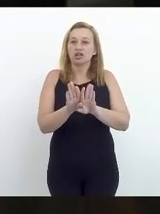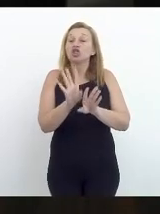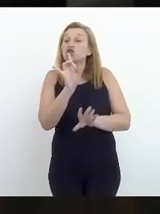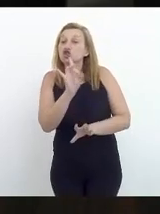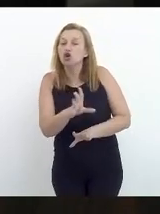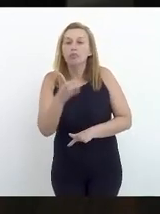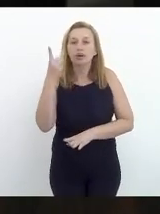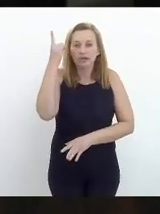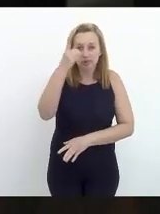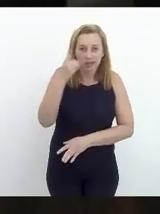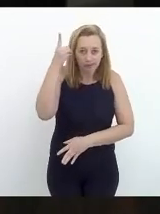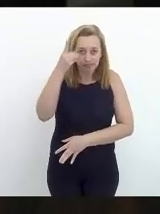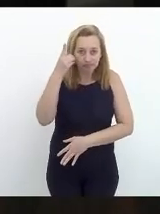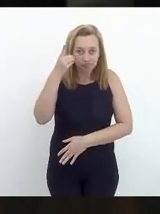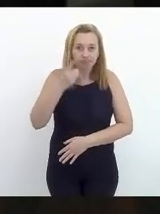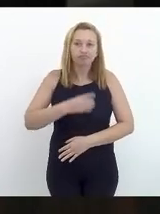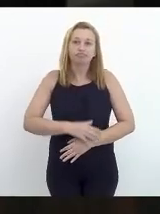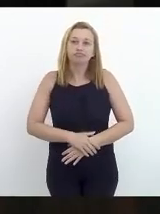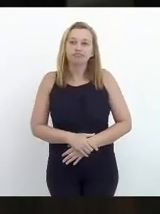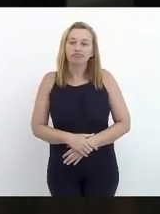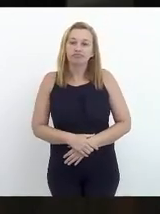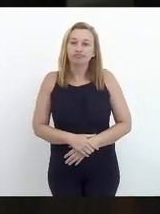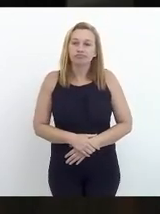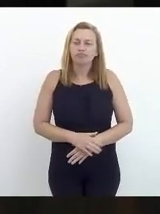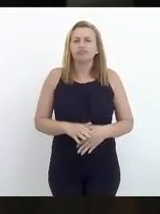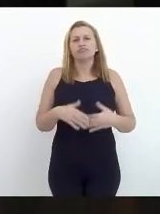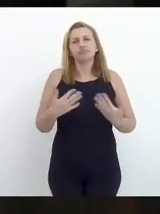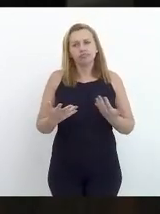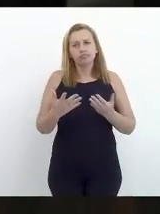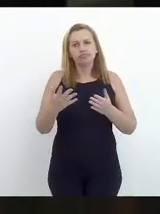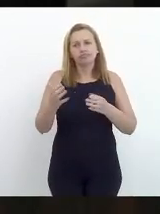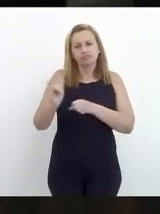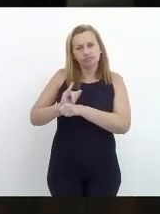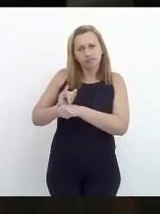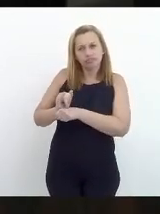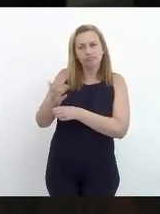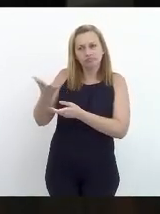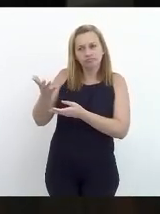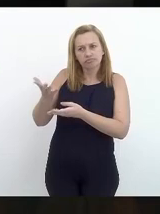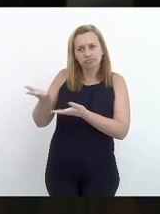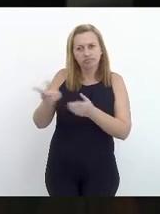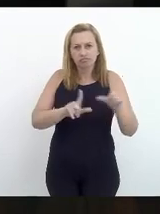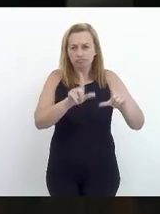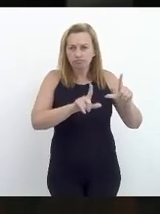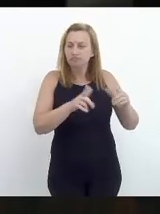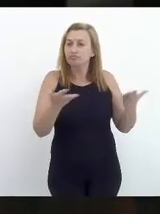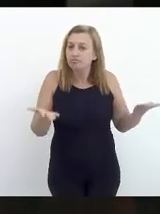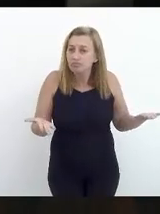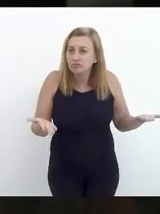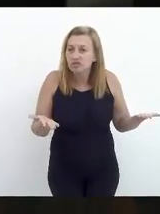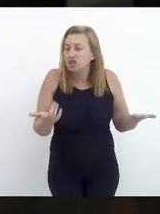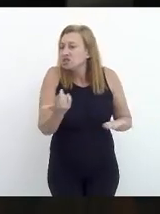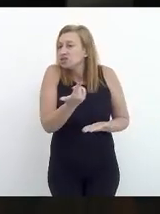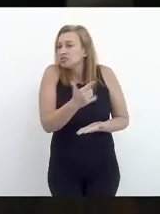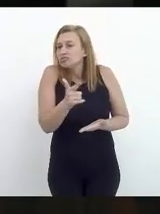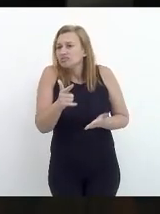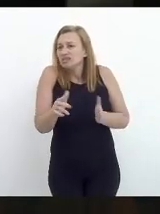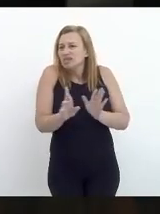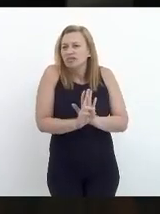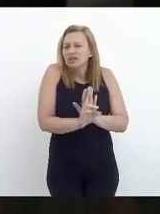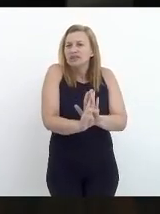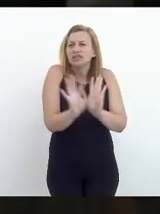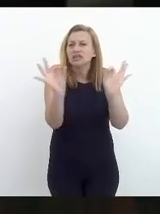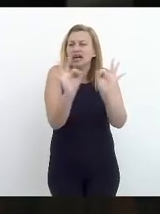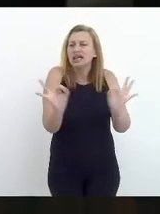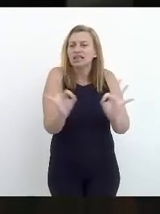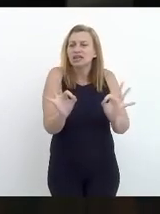para parlamentares. E nós transmitimos pela televisão. Não ia ter representante de nenhuma categoria, porque o momento